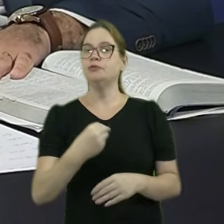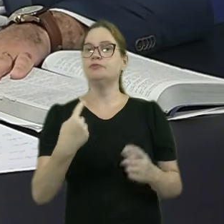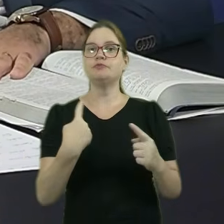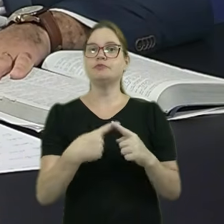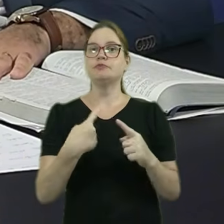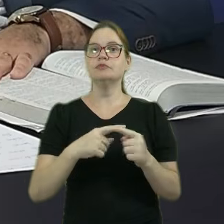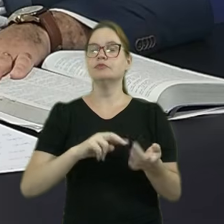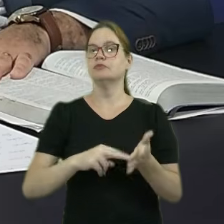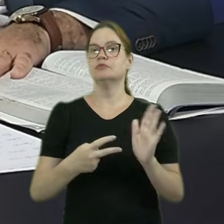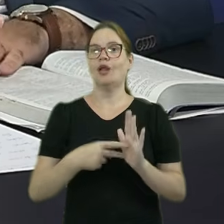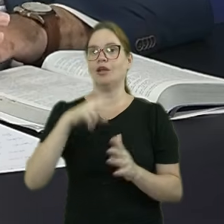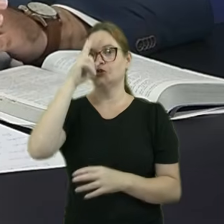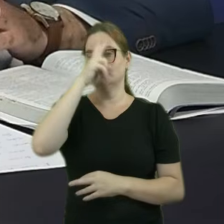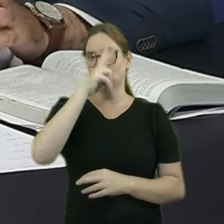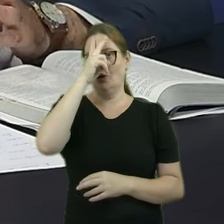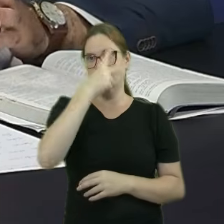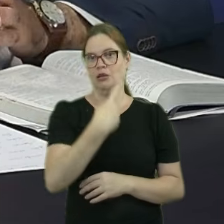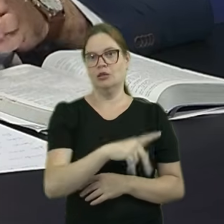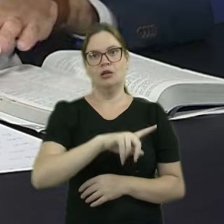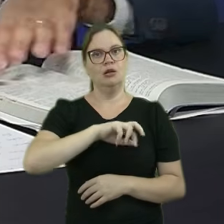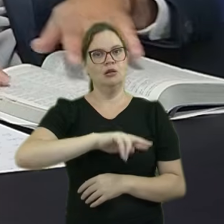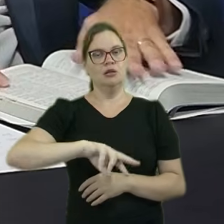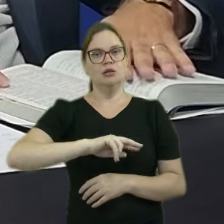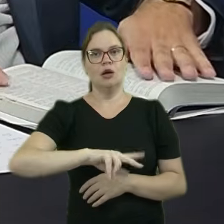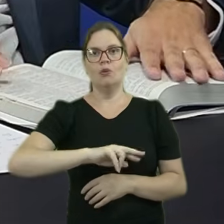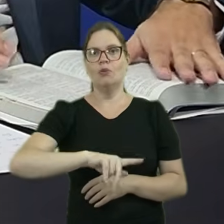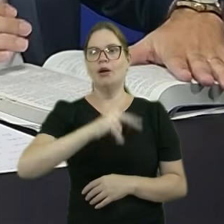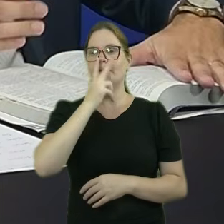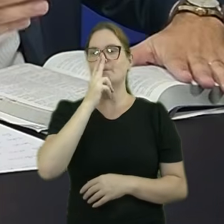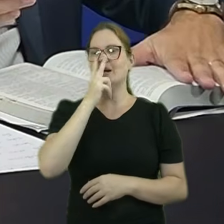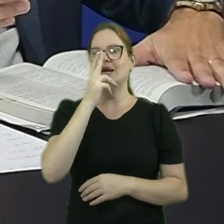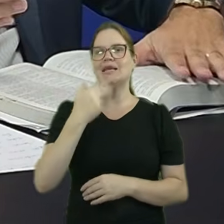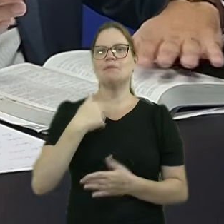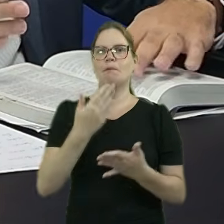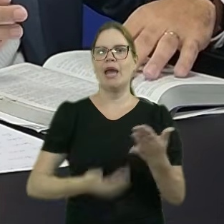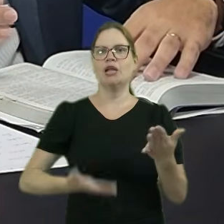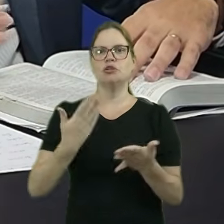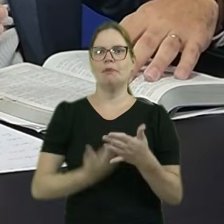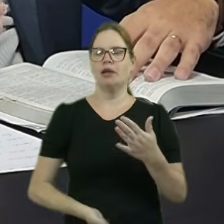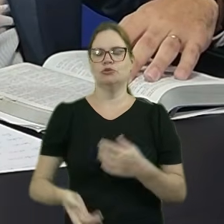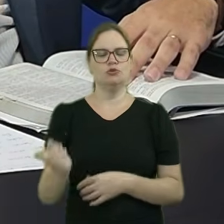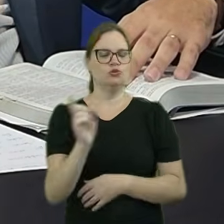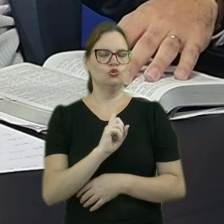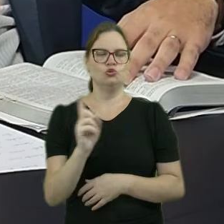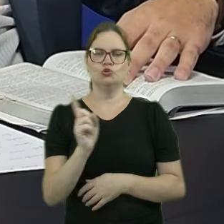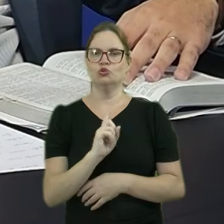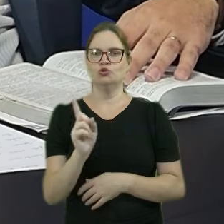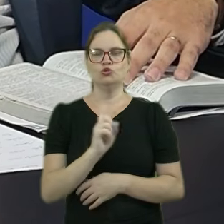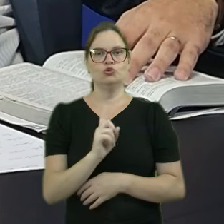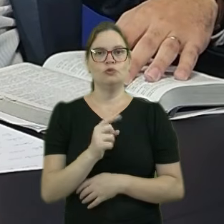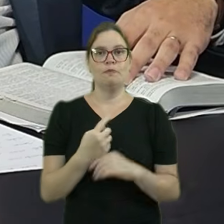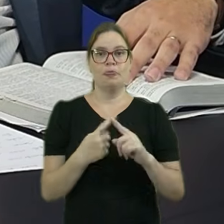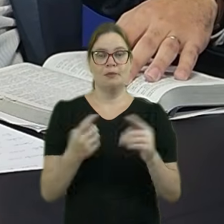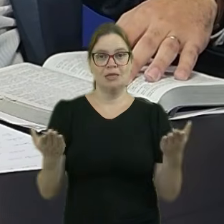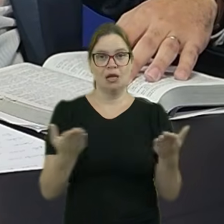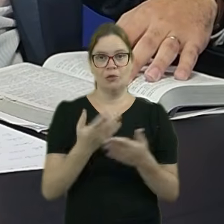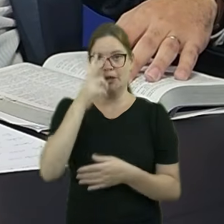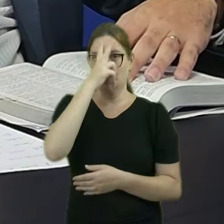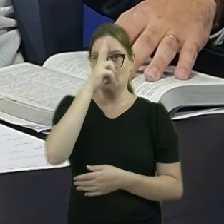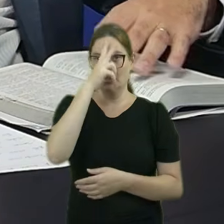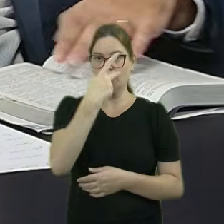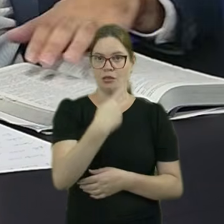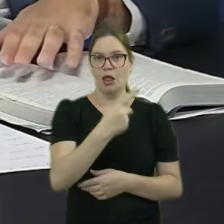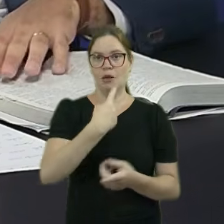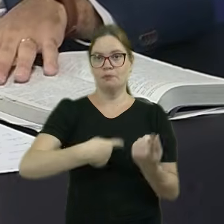agora a história dela não é mais uma história de perder tudo e antes, e como o pastor mesmo disse,